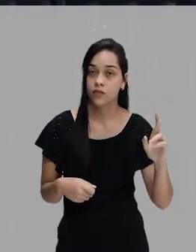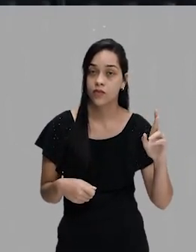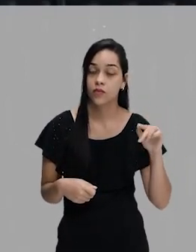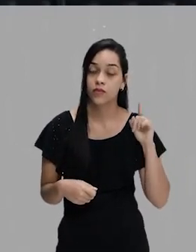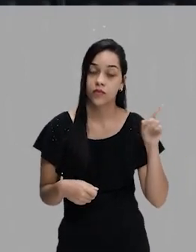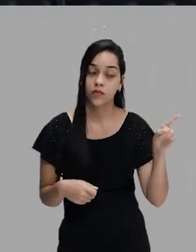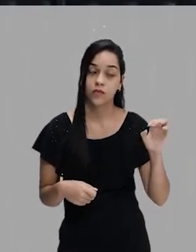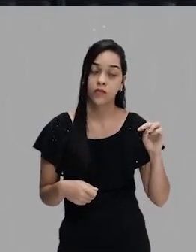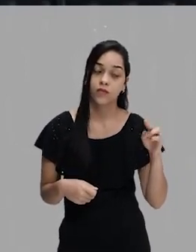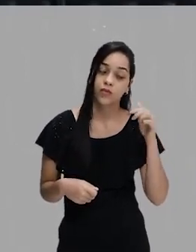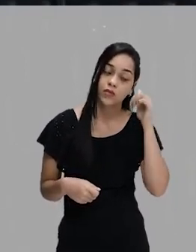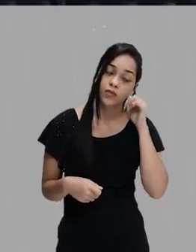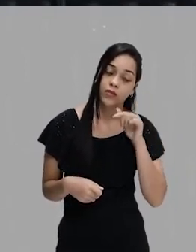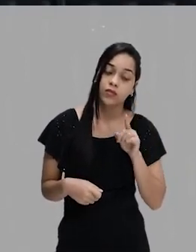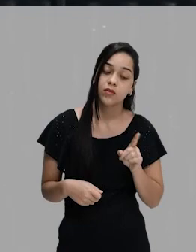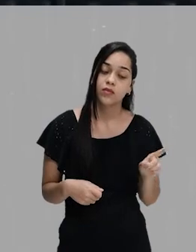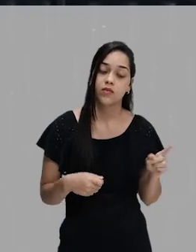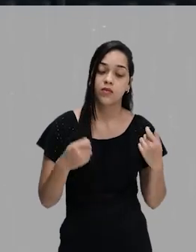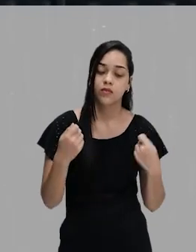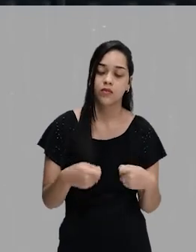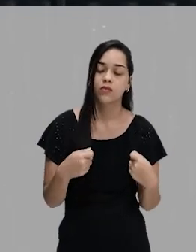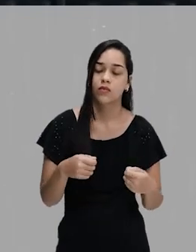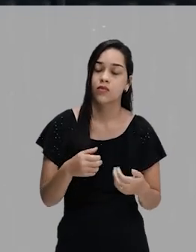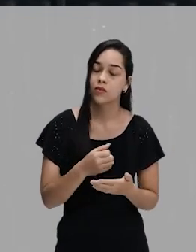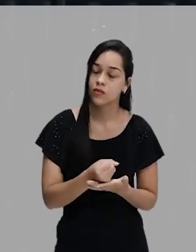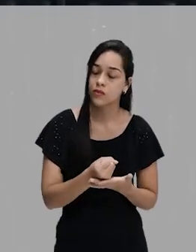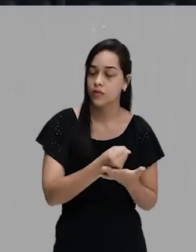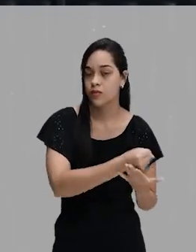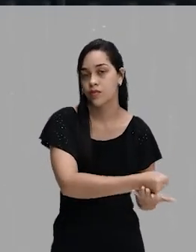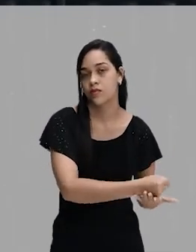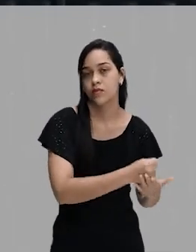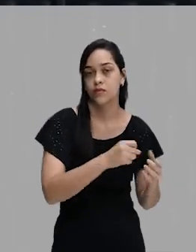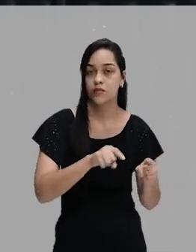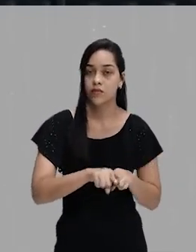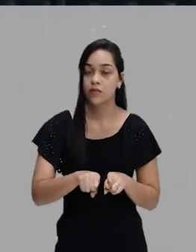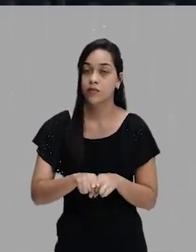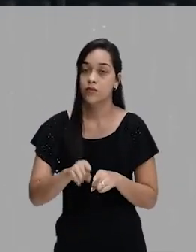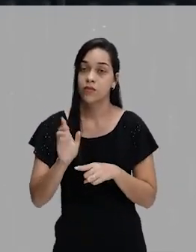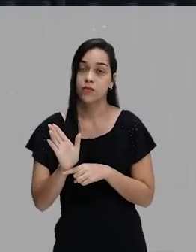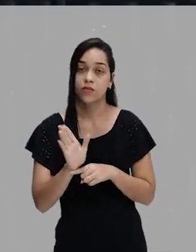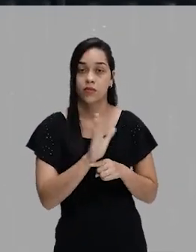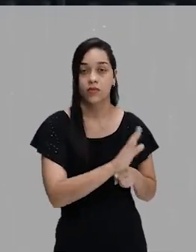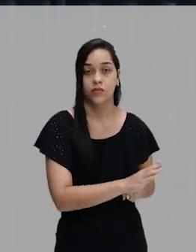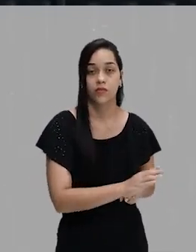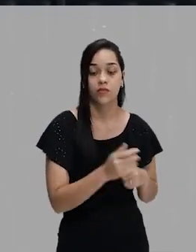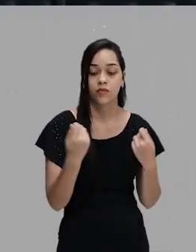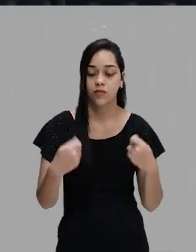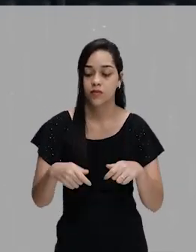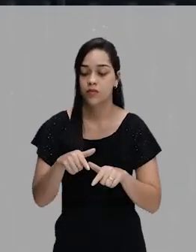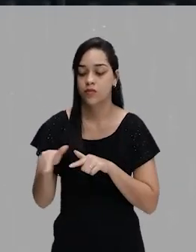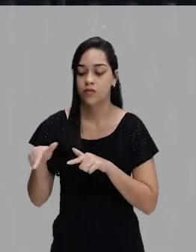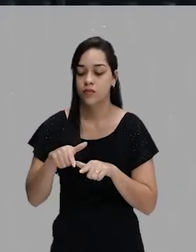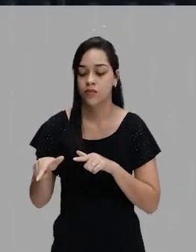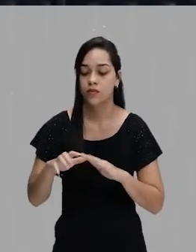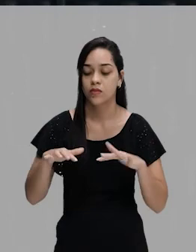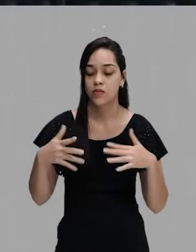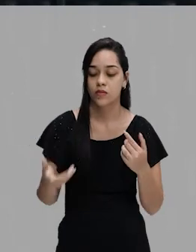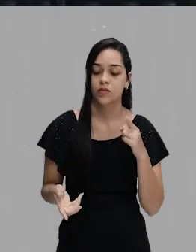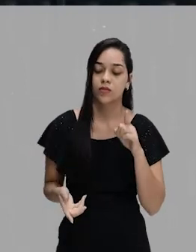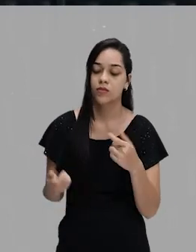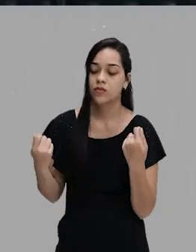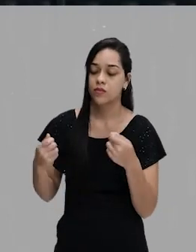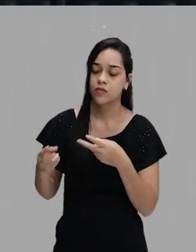ele ou ela necessita de ajuda, necessita de um emprego. Aí, nesse caso, você tem